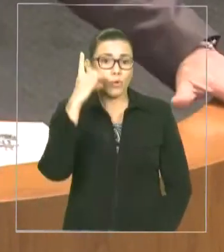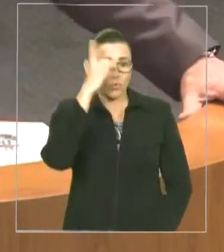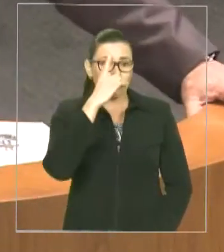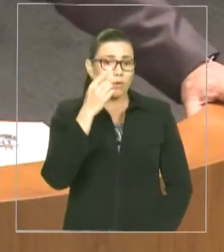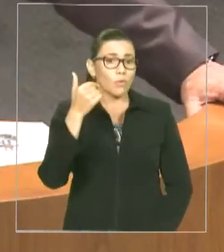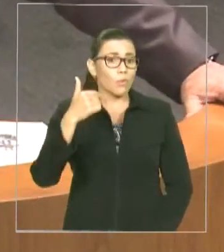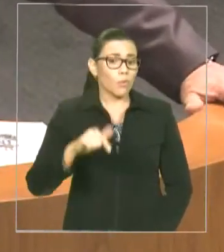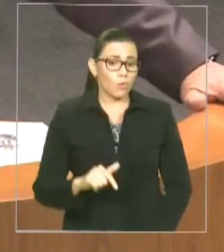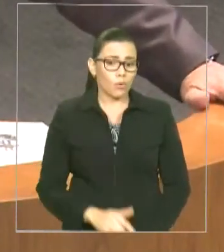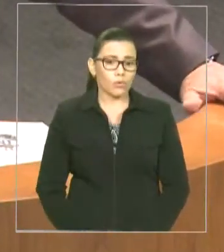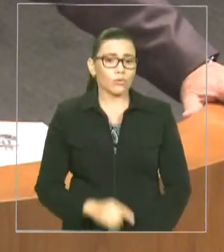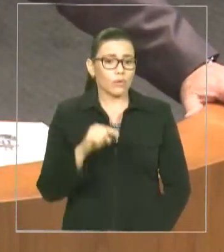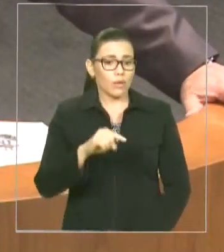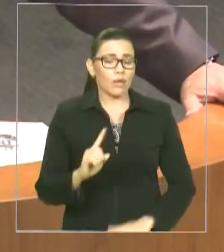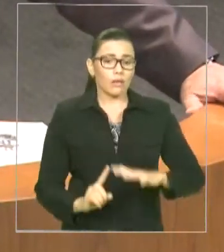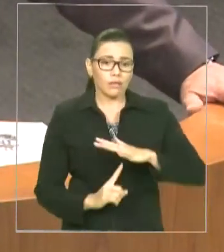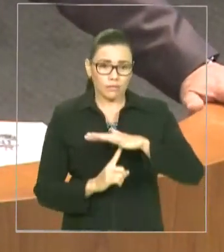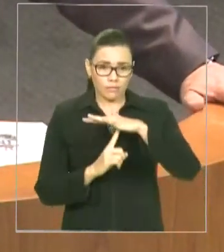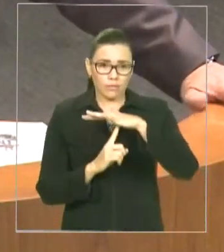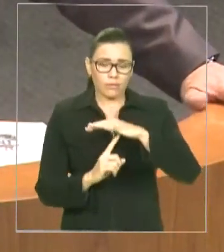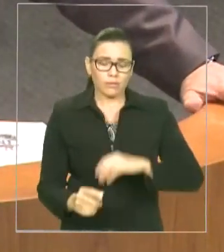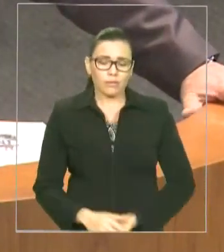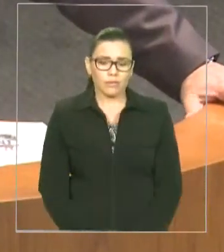meu senador Bira do Pindaré,